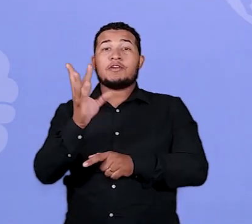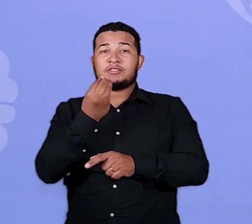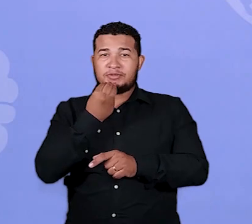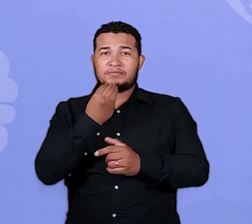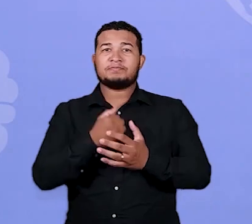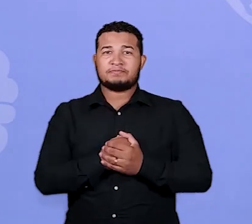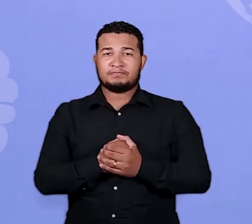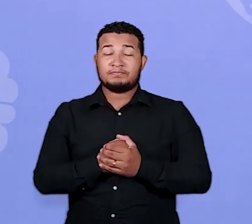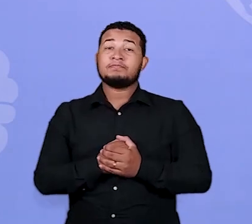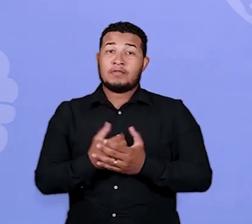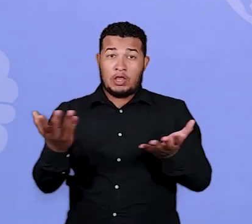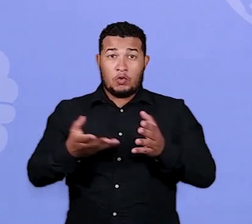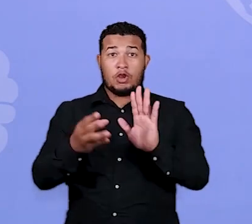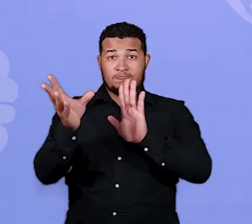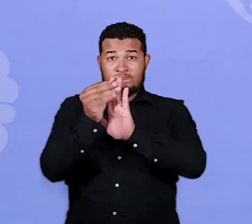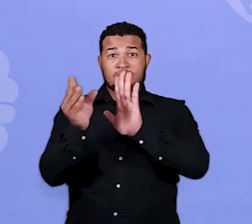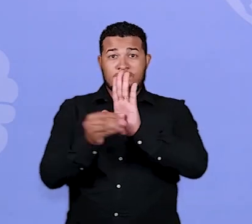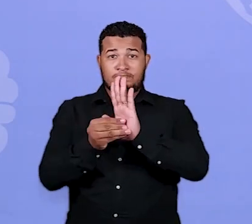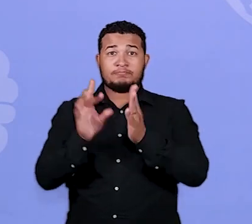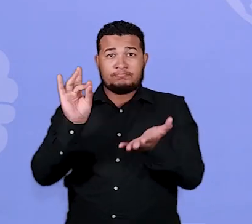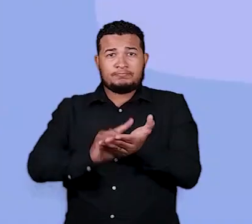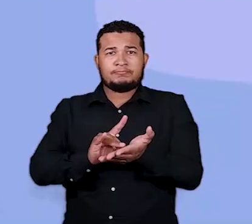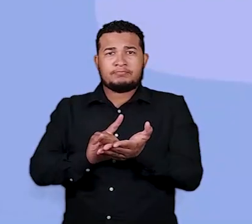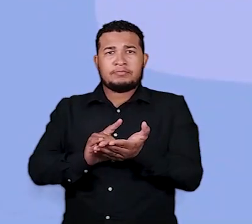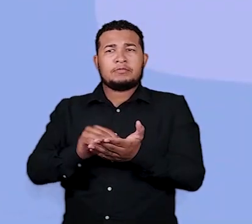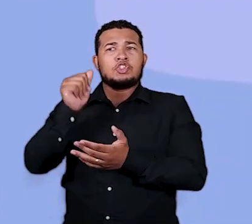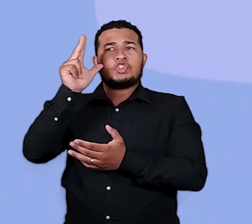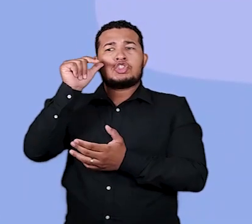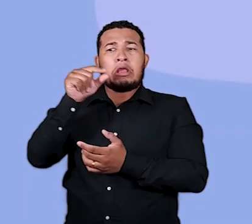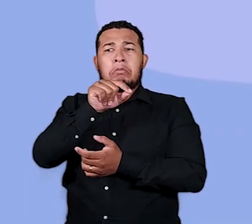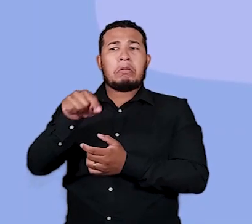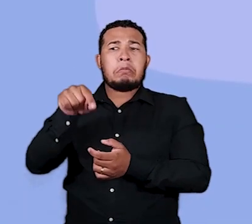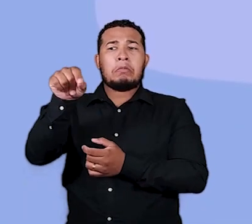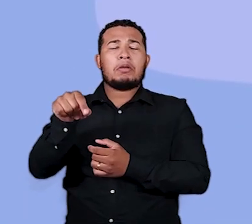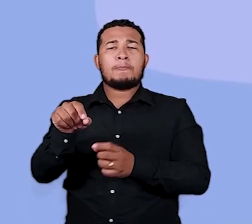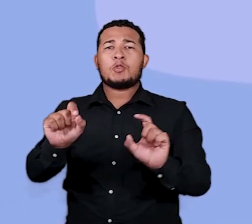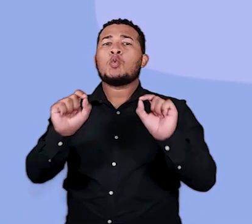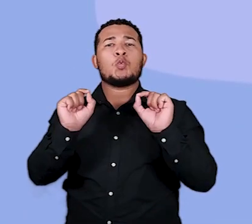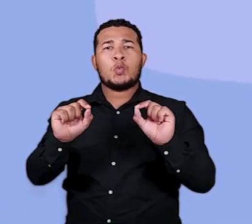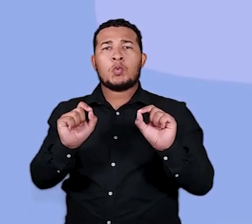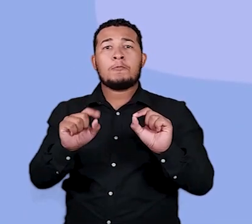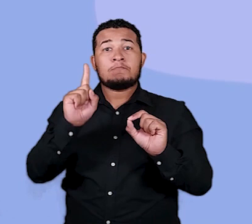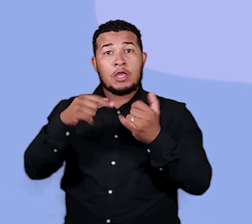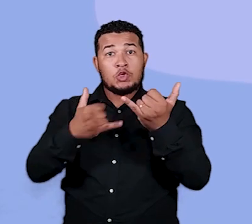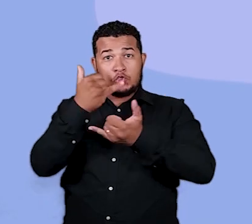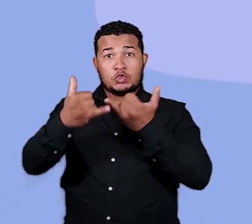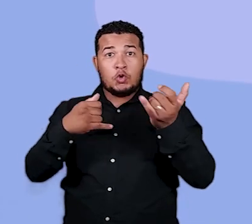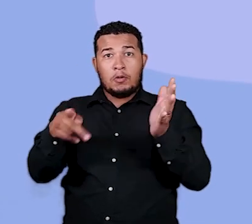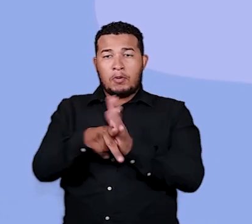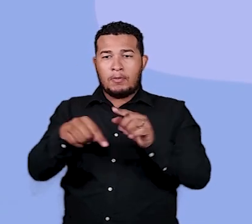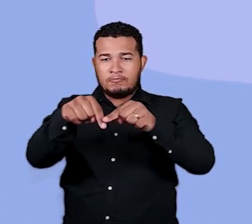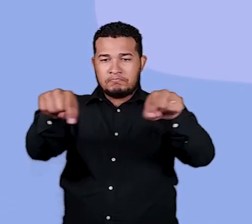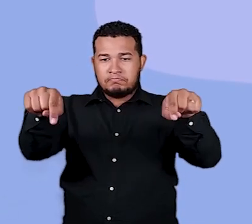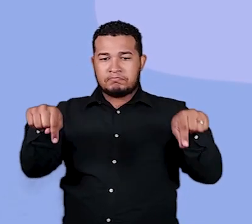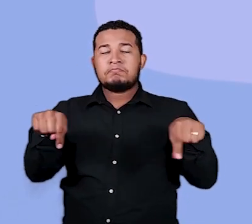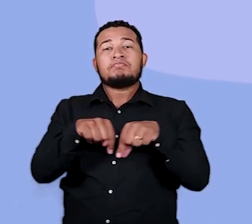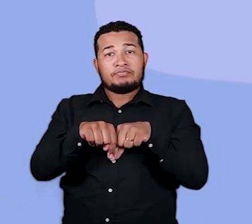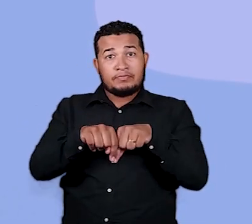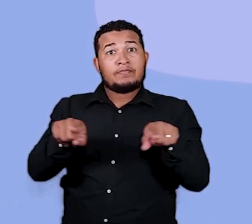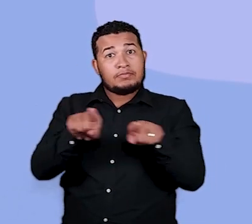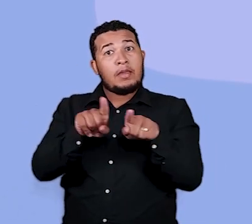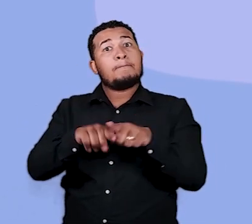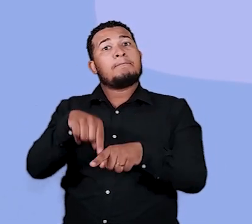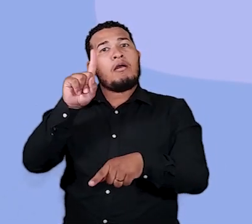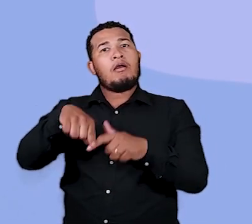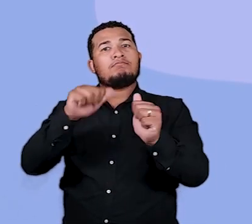conhecimento. Agora vamos adentrar no nosso conteúdo, próximo slide. O que é o xadrez? O xadrez é um jogo de tabuleiro, sendo